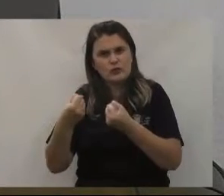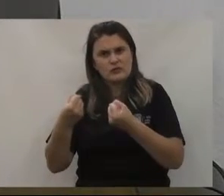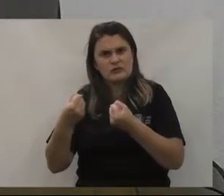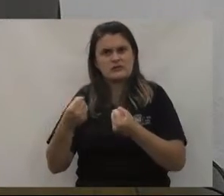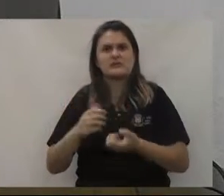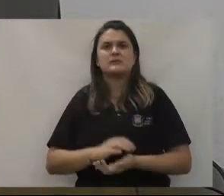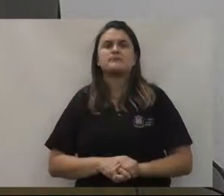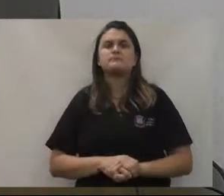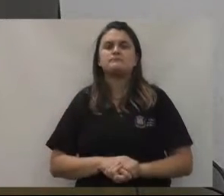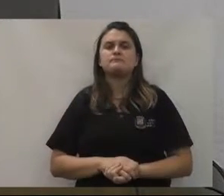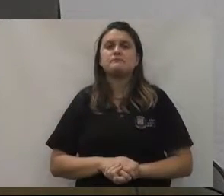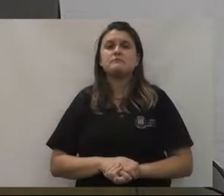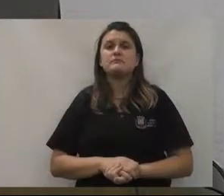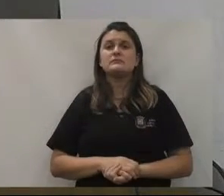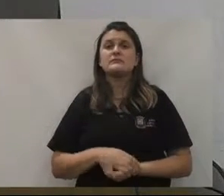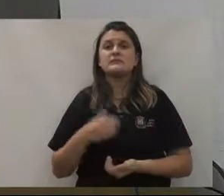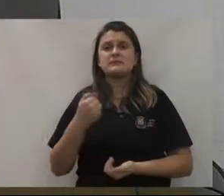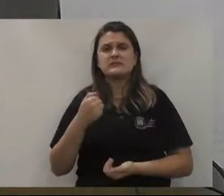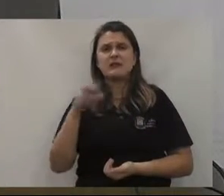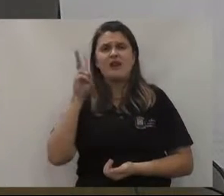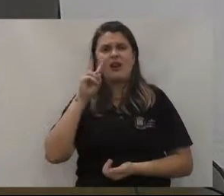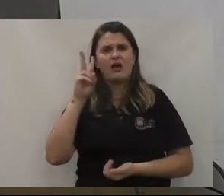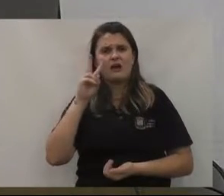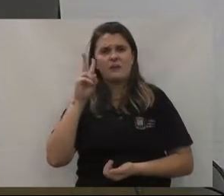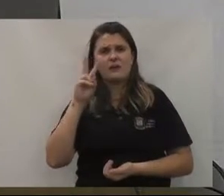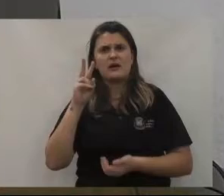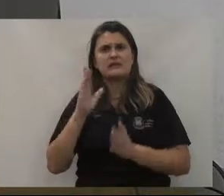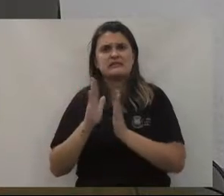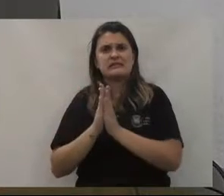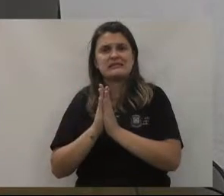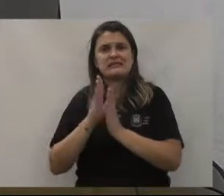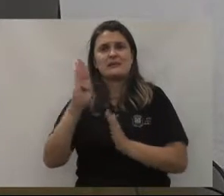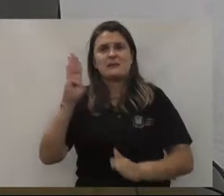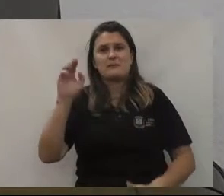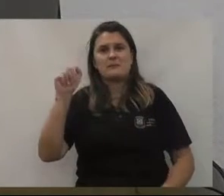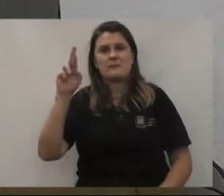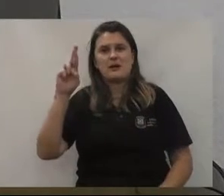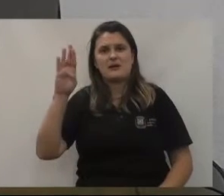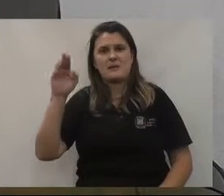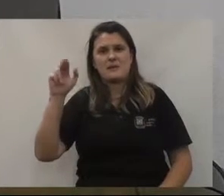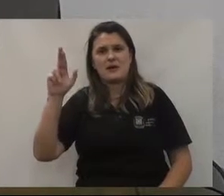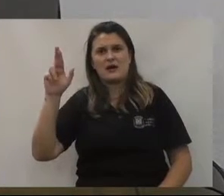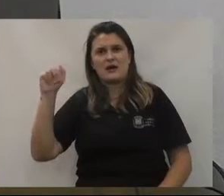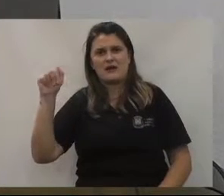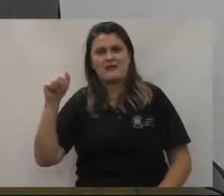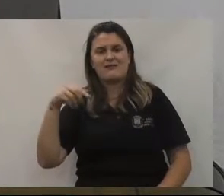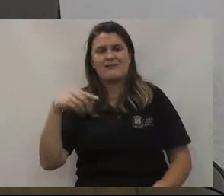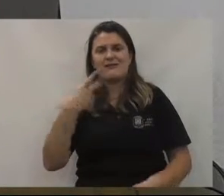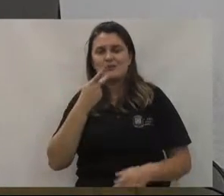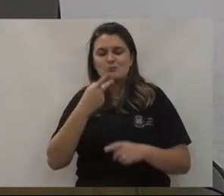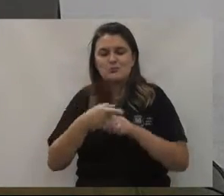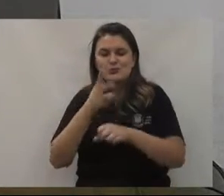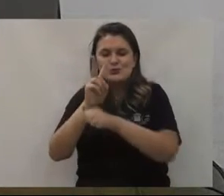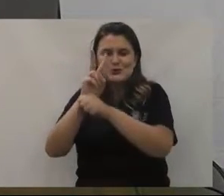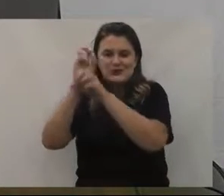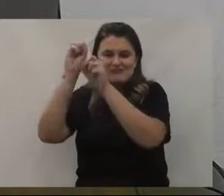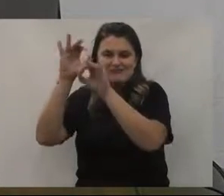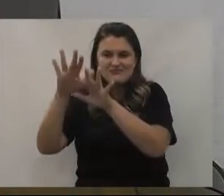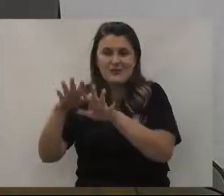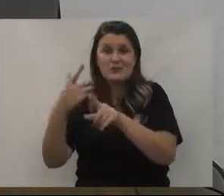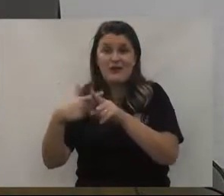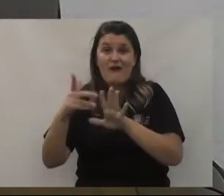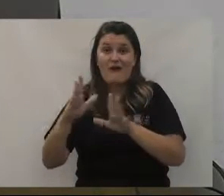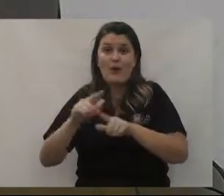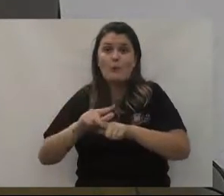faz verão. E só se lembram da Santa Bárbara quando troveja. Antes disso, não. Então, agora nós estamos na época da seca, ninguém